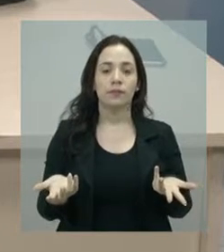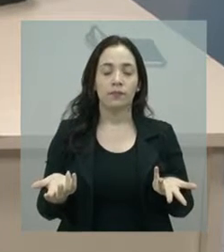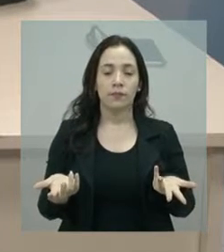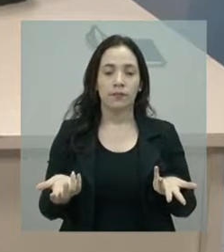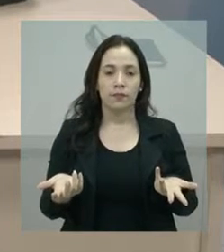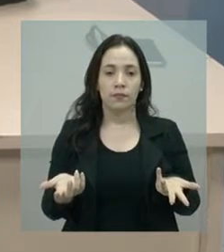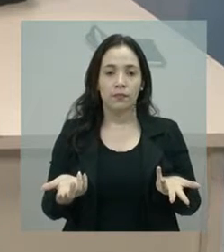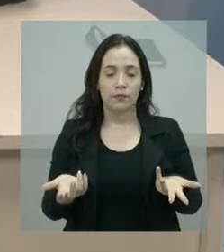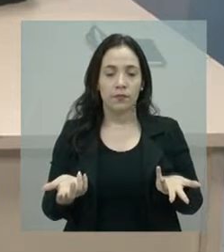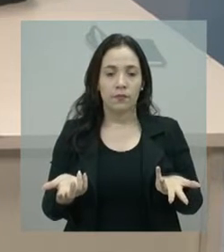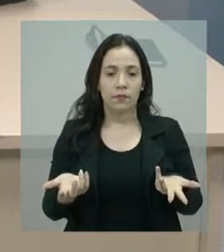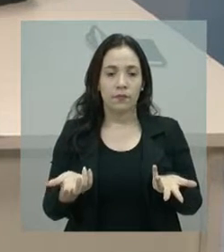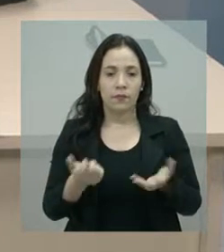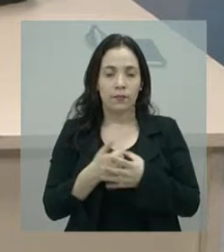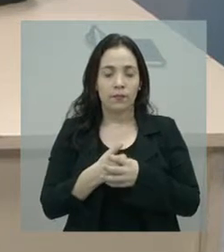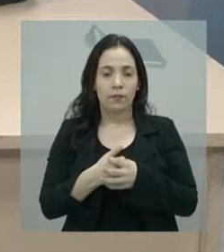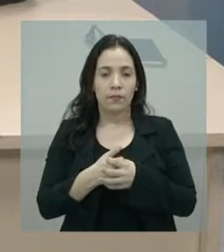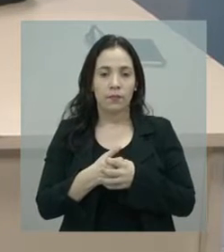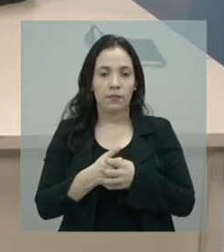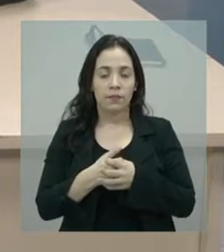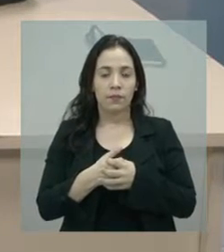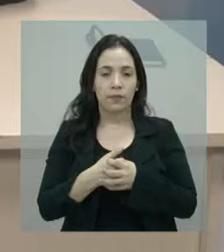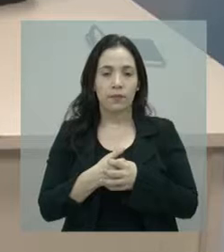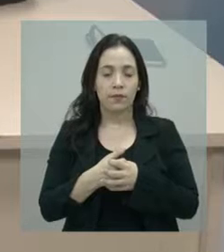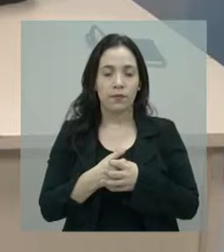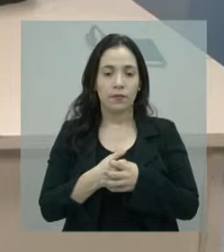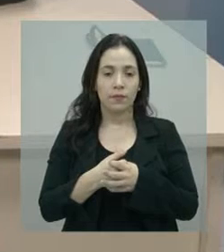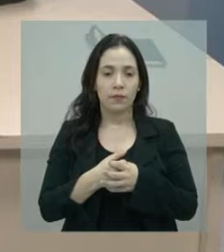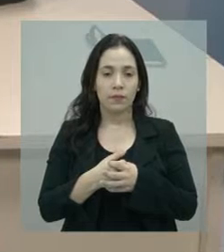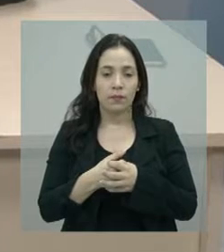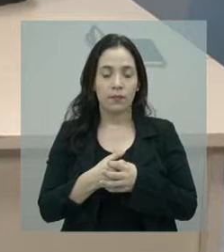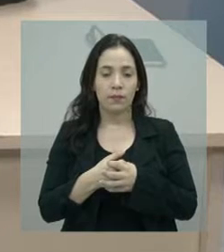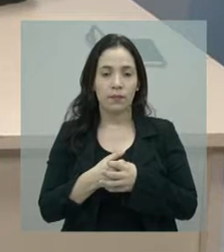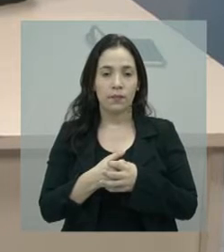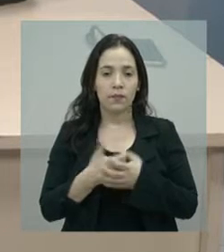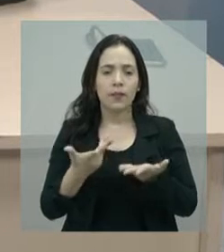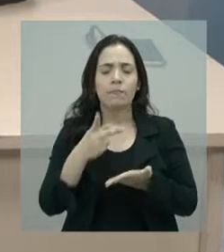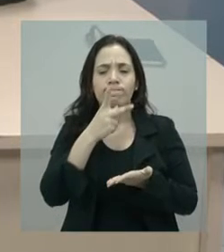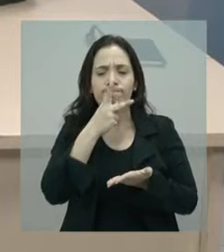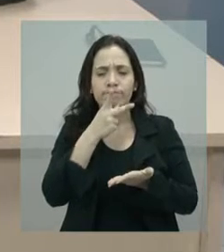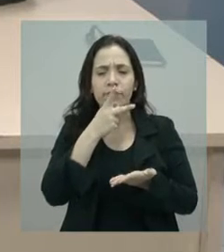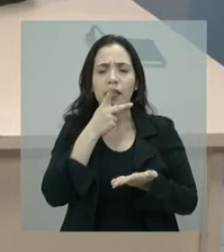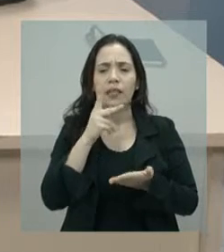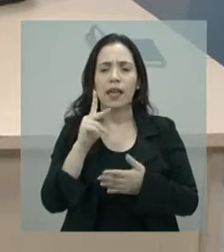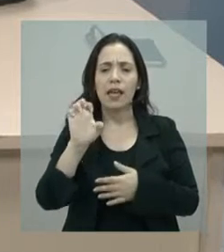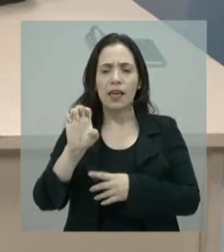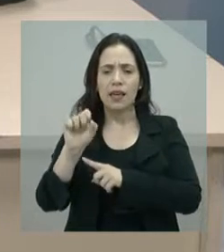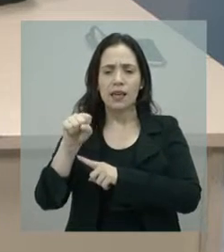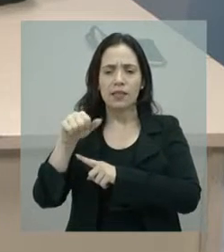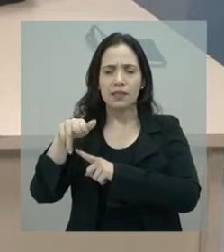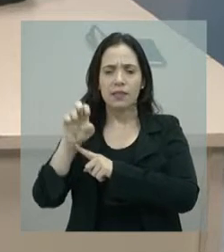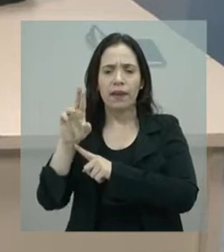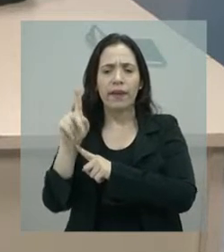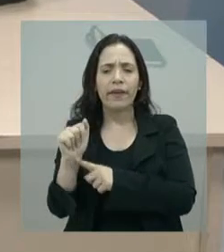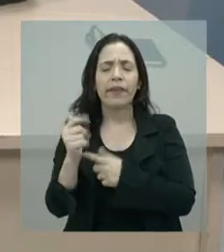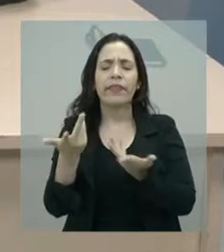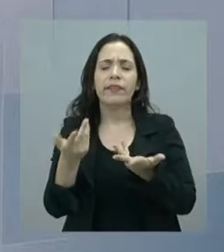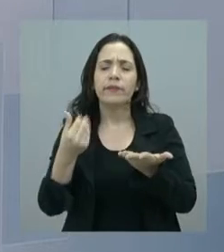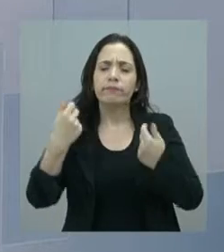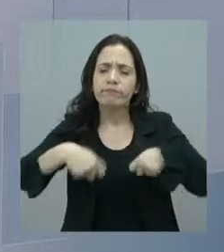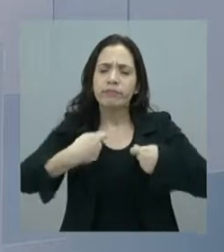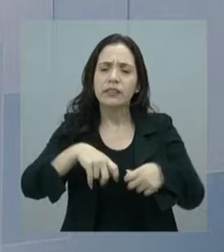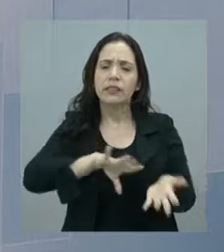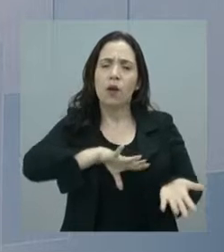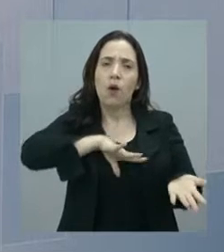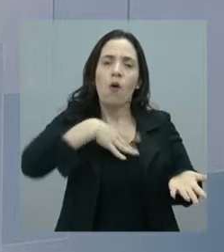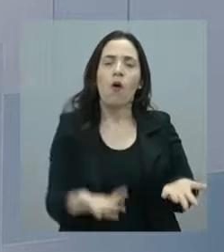16 anos, né, a esquerda no poder e ela poderia ter mudado isso, né? Eu acho que faltou coragem do governo federal na